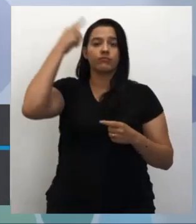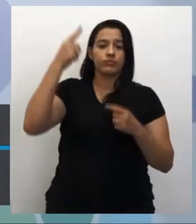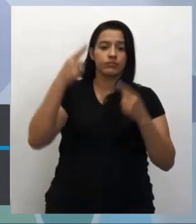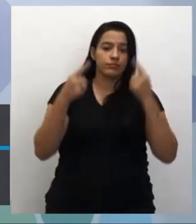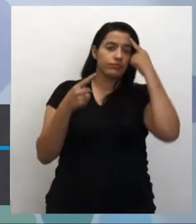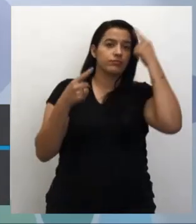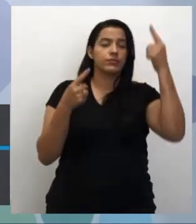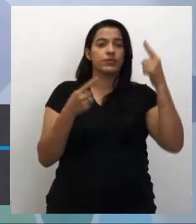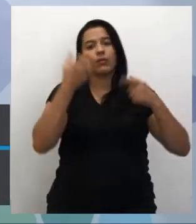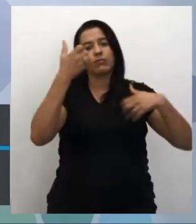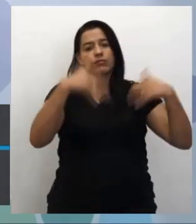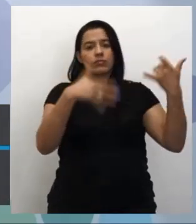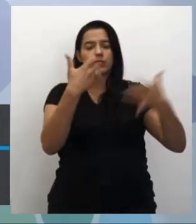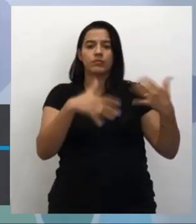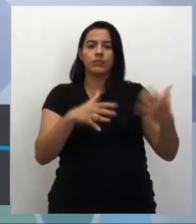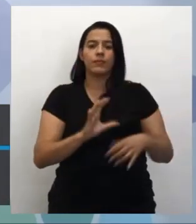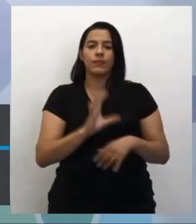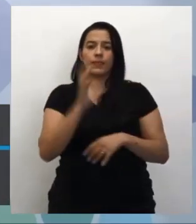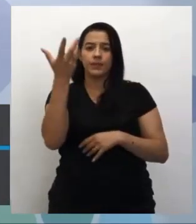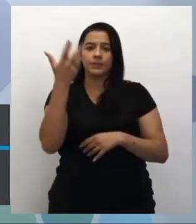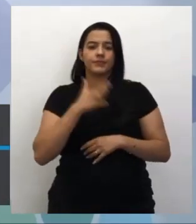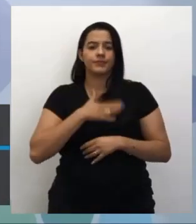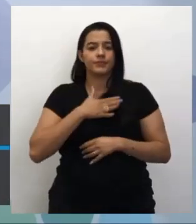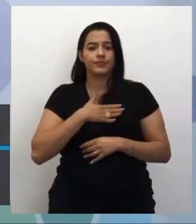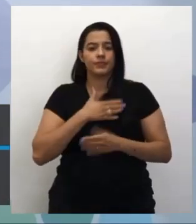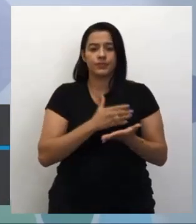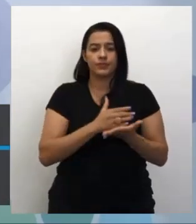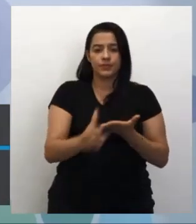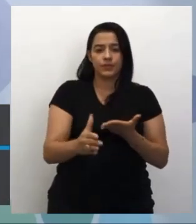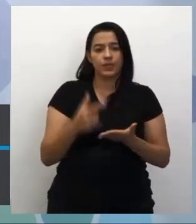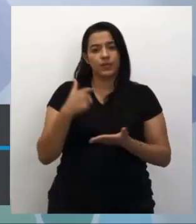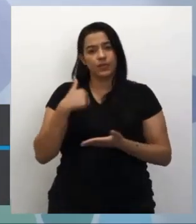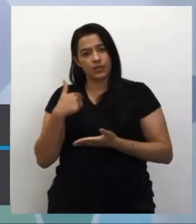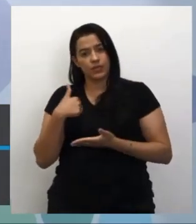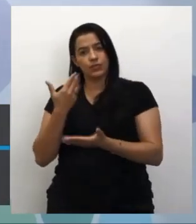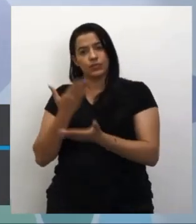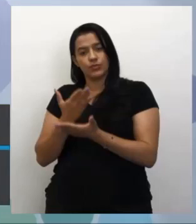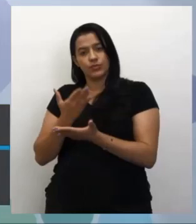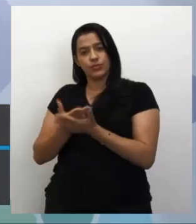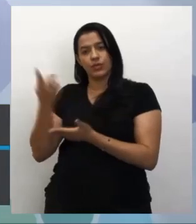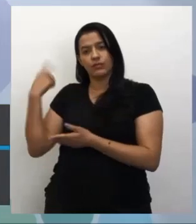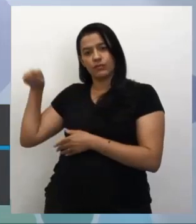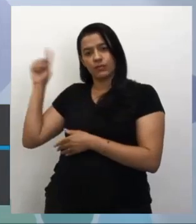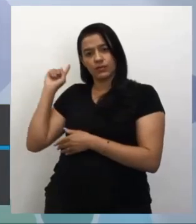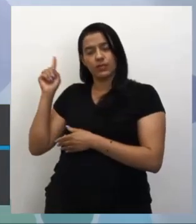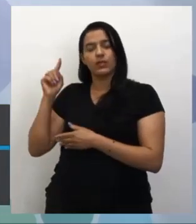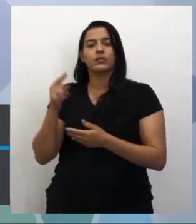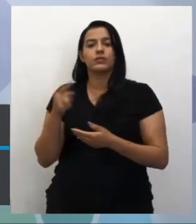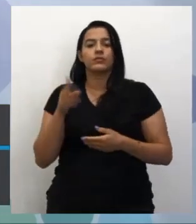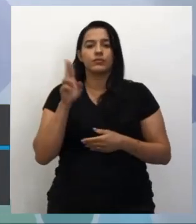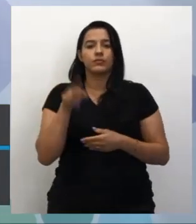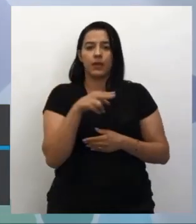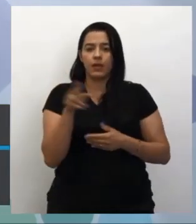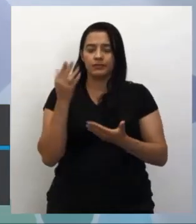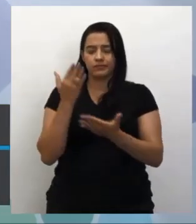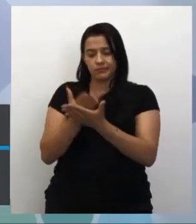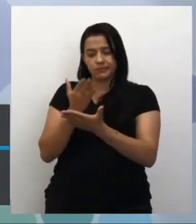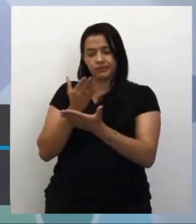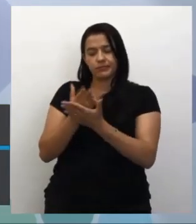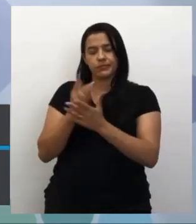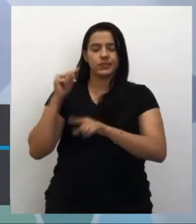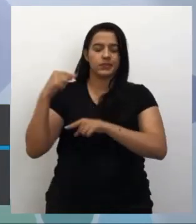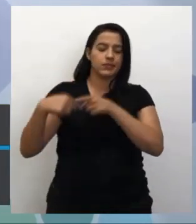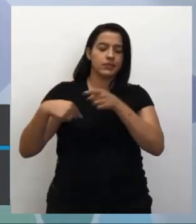história para você de algo que aconteceu comigo. E ele começa do começo, olha, eu estudava teologia, eu fui